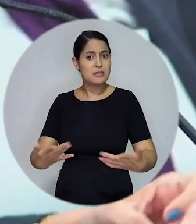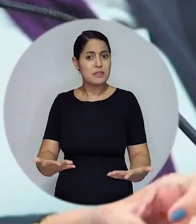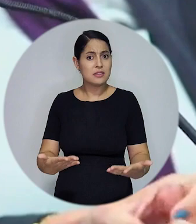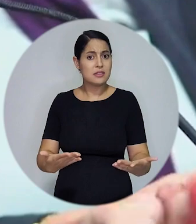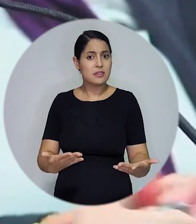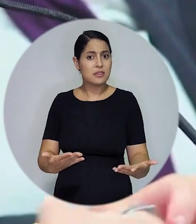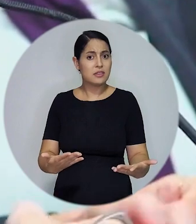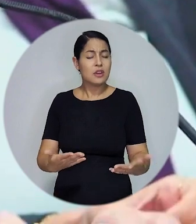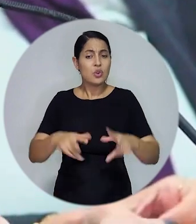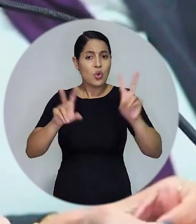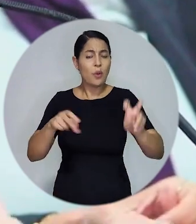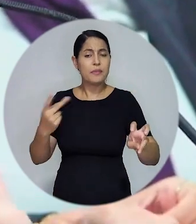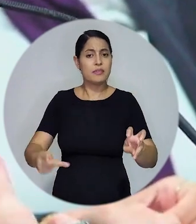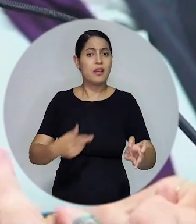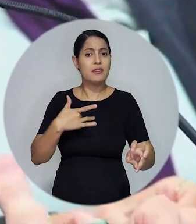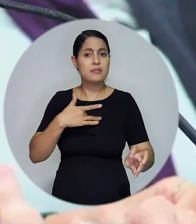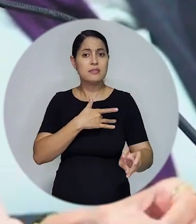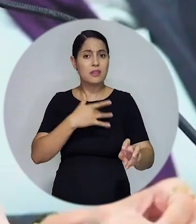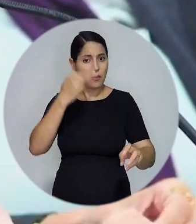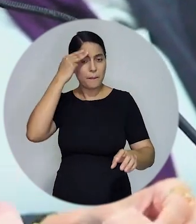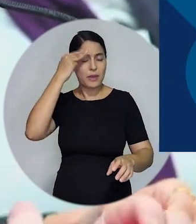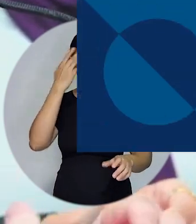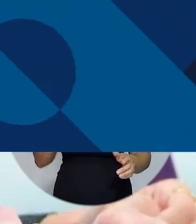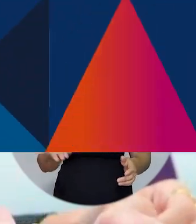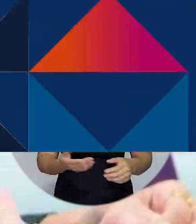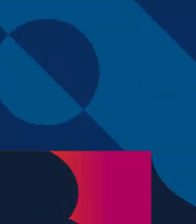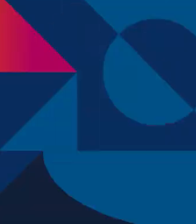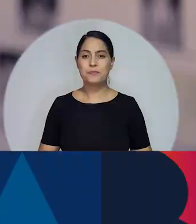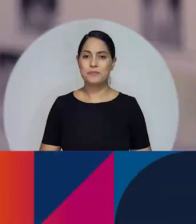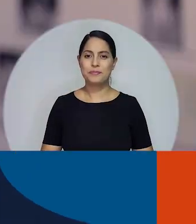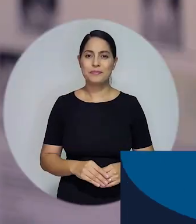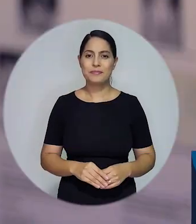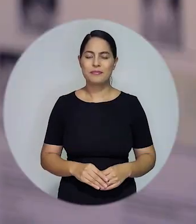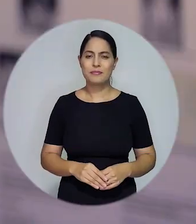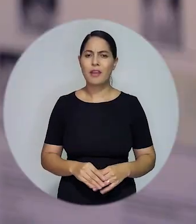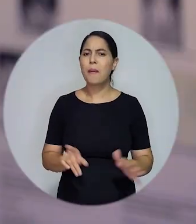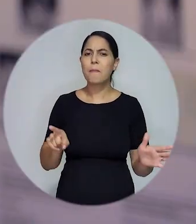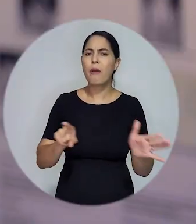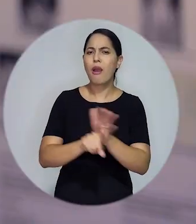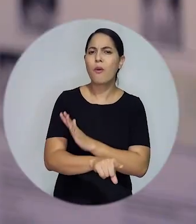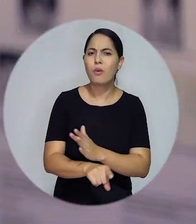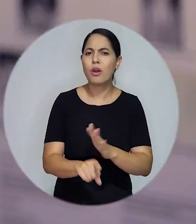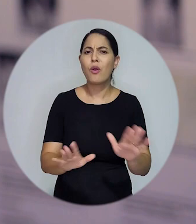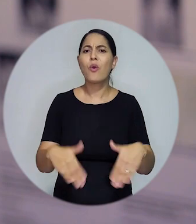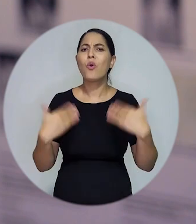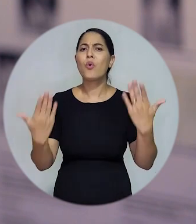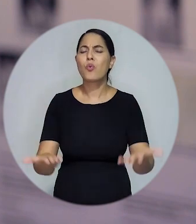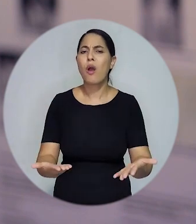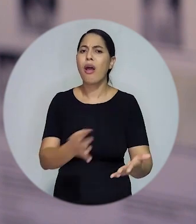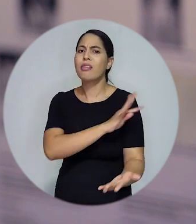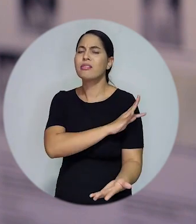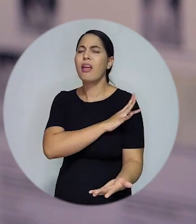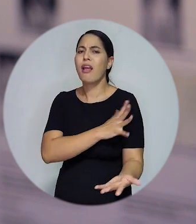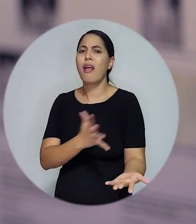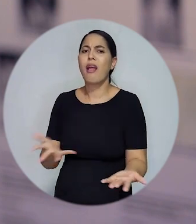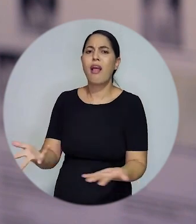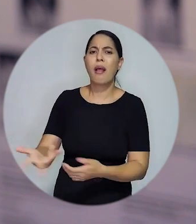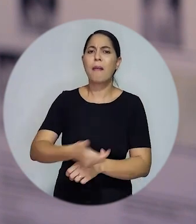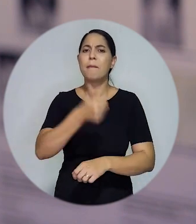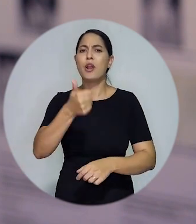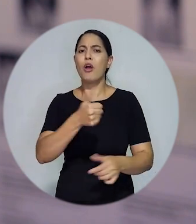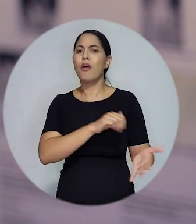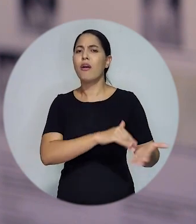necessitam realmente de tratar a sua saúde mental? Quais são as melhores técnicas de gestão e